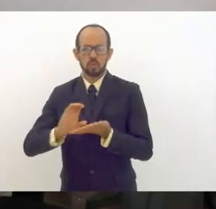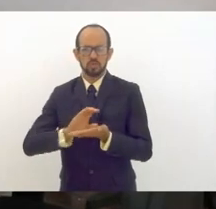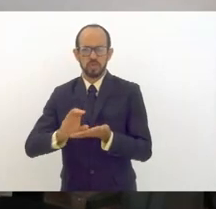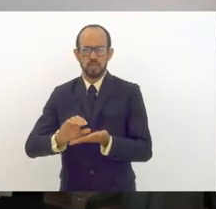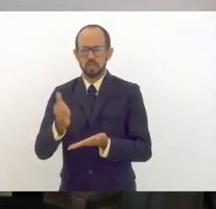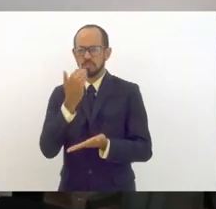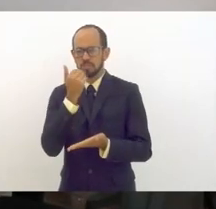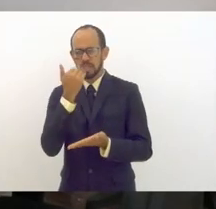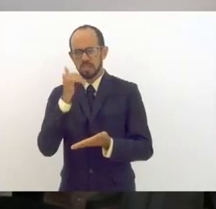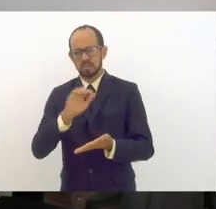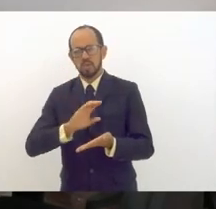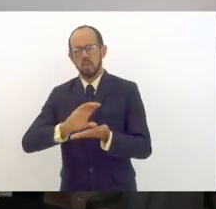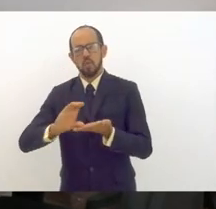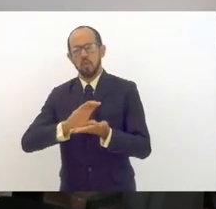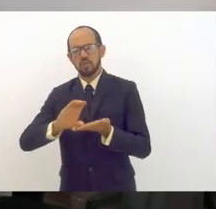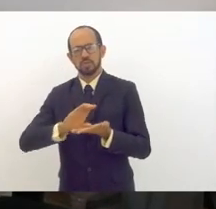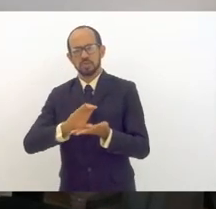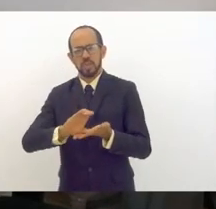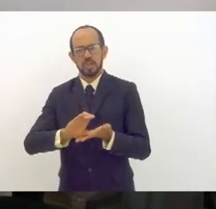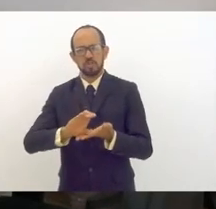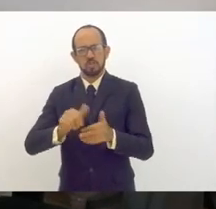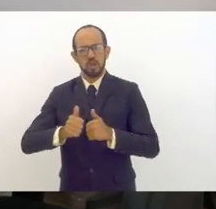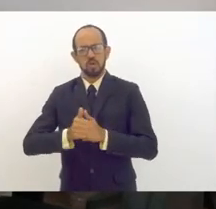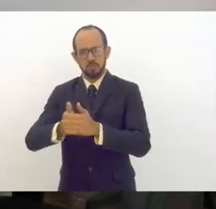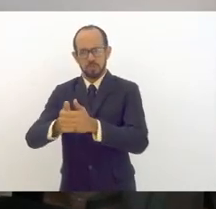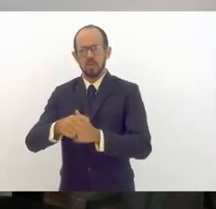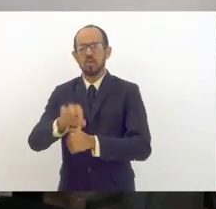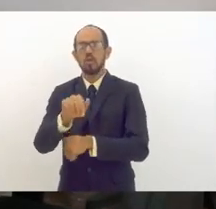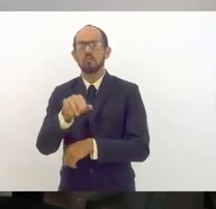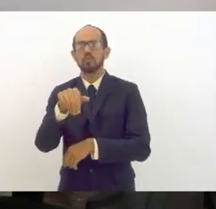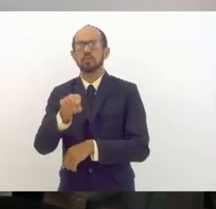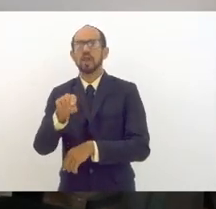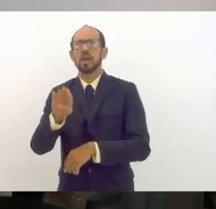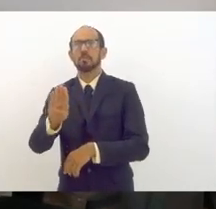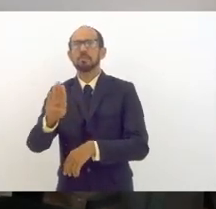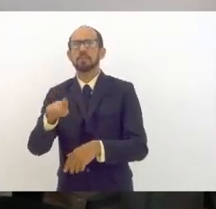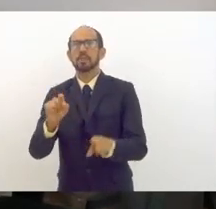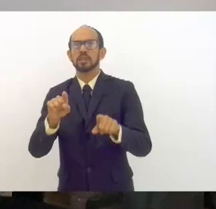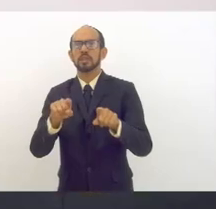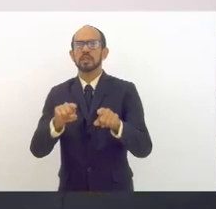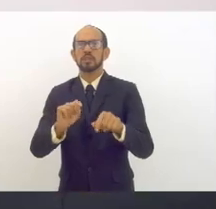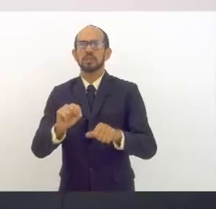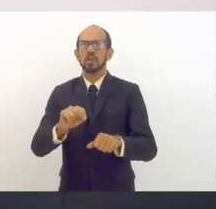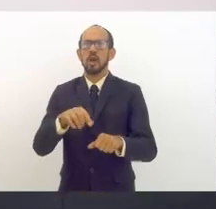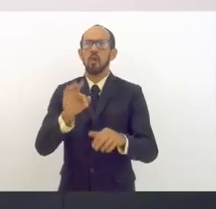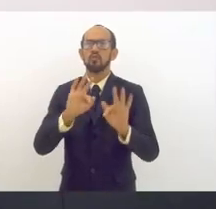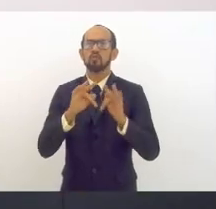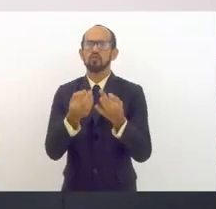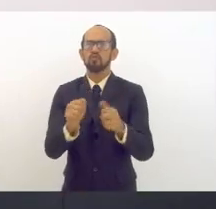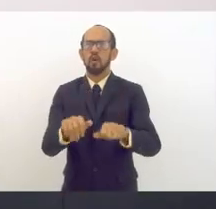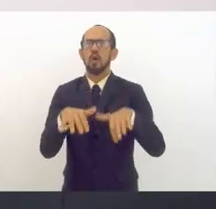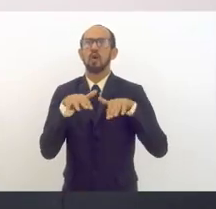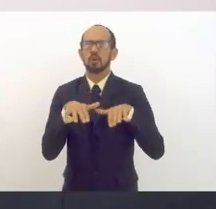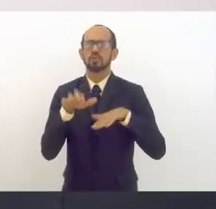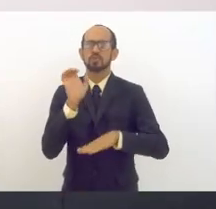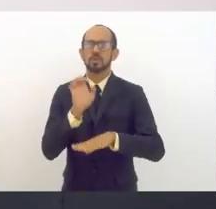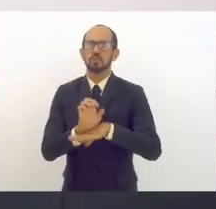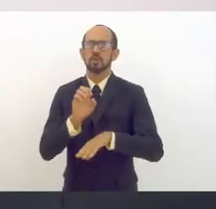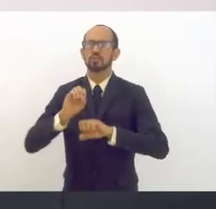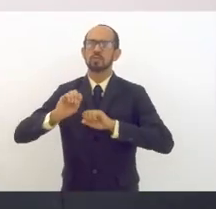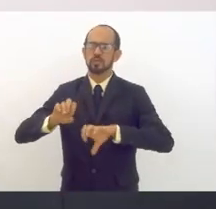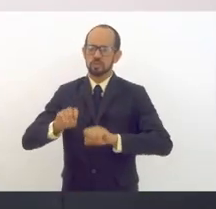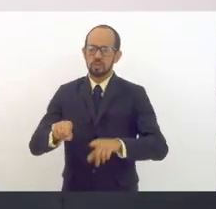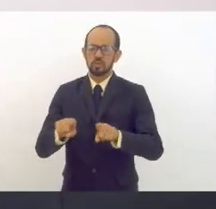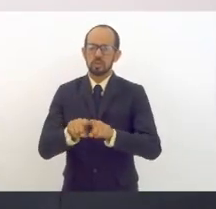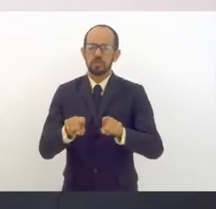Estadual de Acompanhamento do Fundeb, Fórum Estadual de Educação, e, naturalmente, saudar